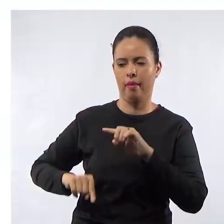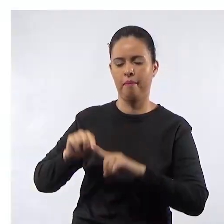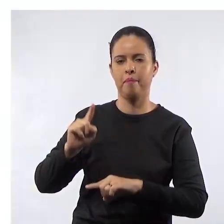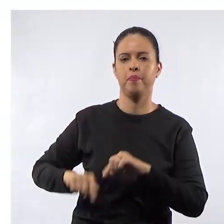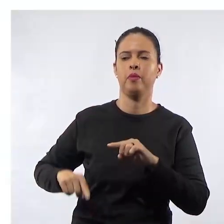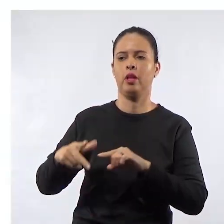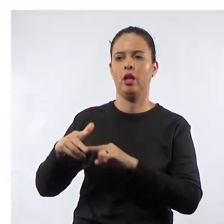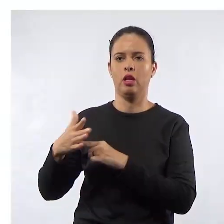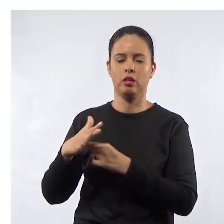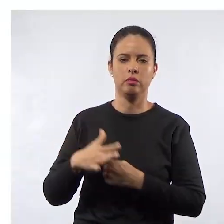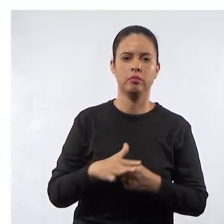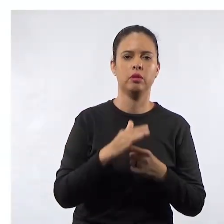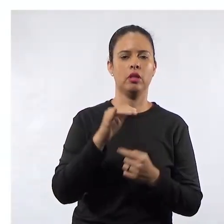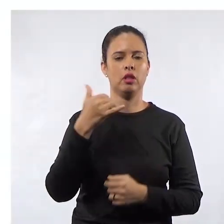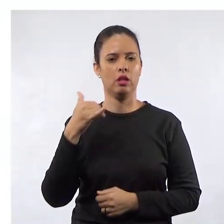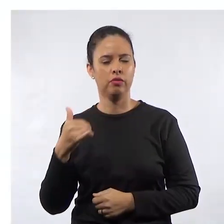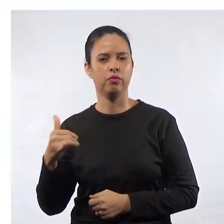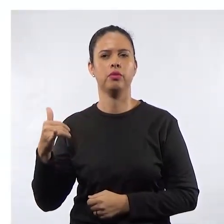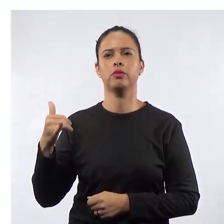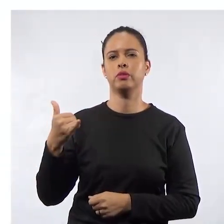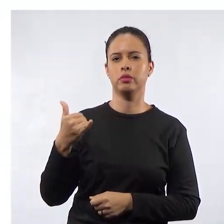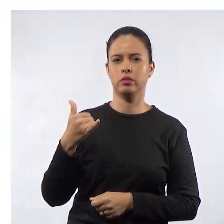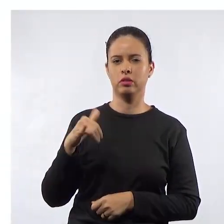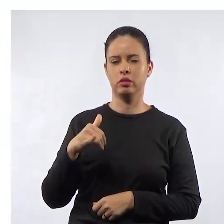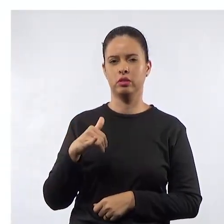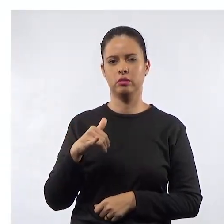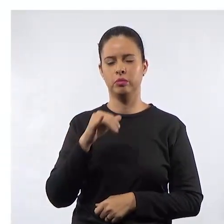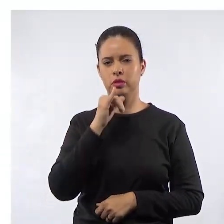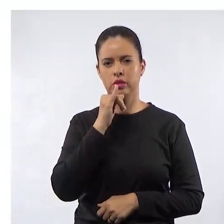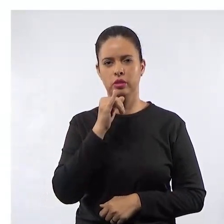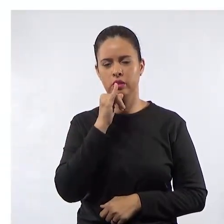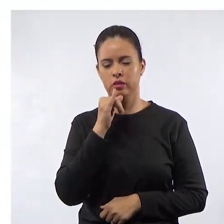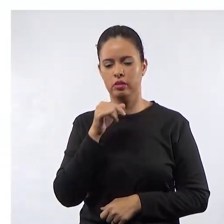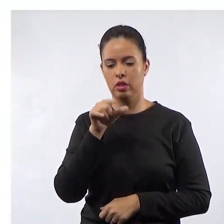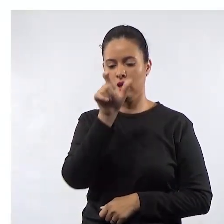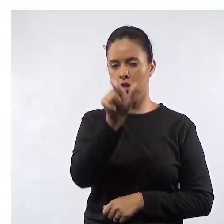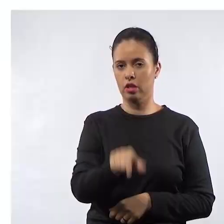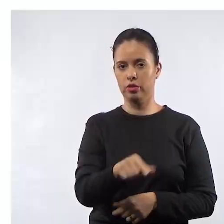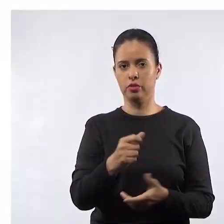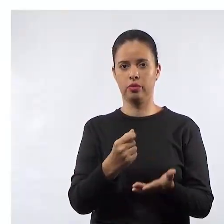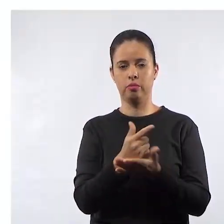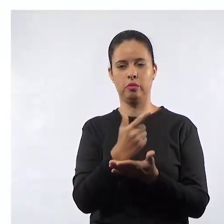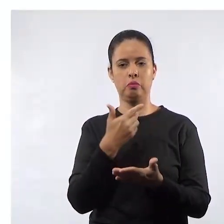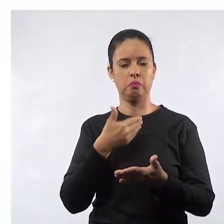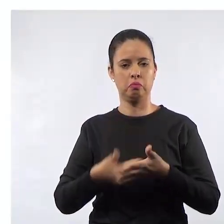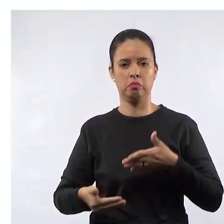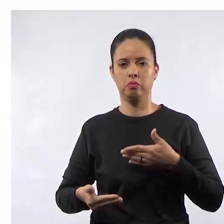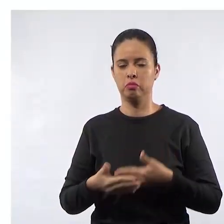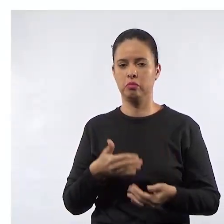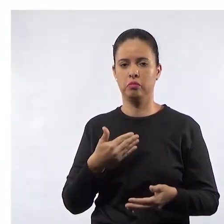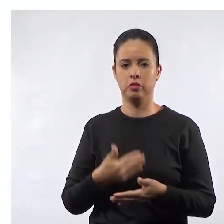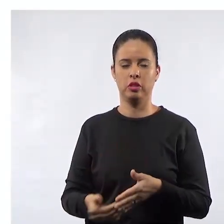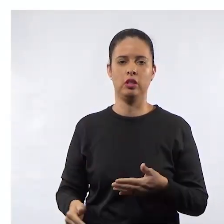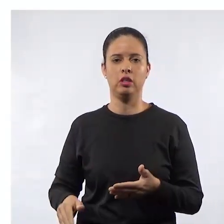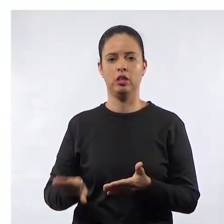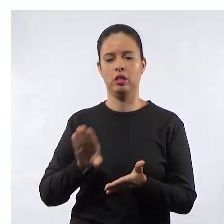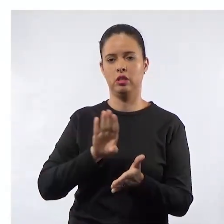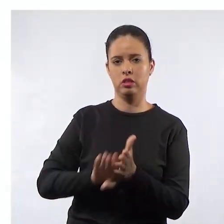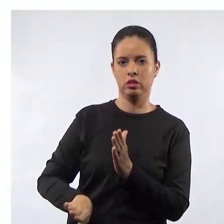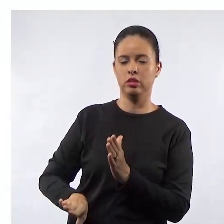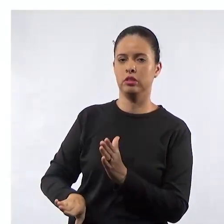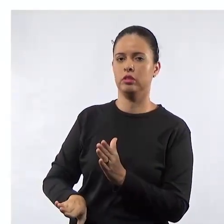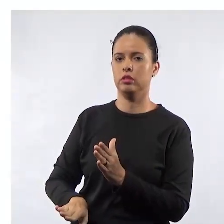daquele equipamento ou daquele telefone celular, né? Ele não teve nada a ver com aquela fabricação, então ele não pode